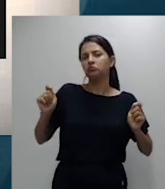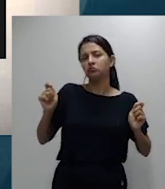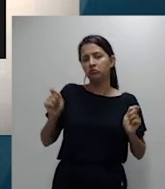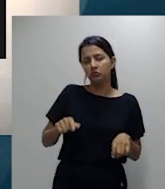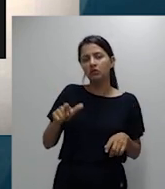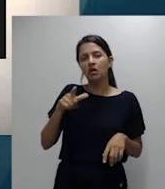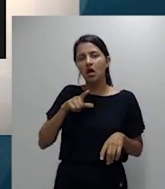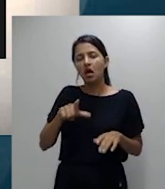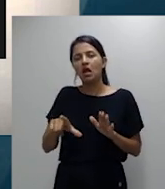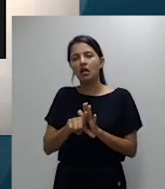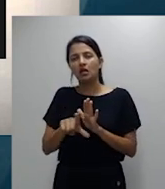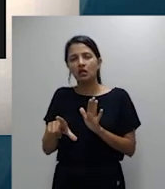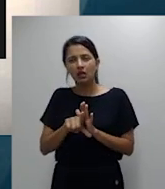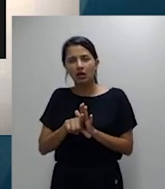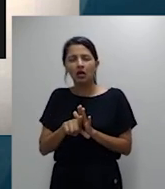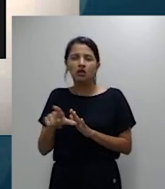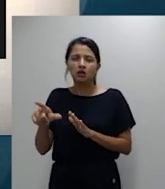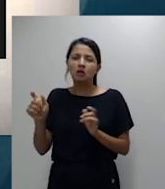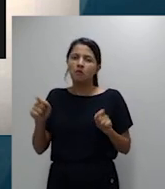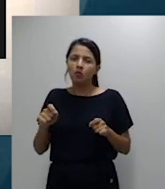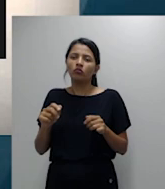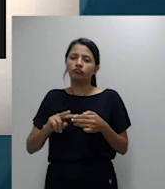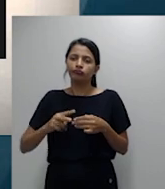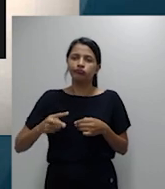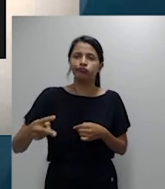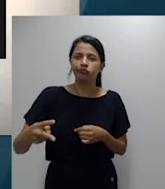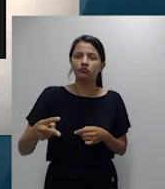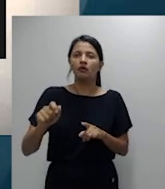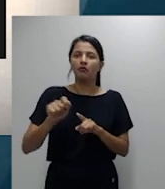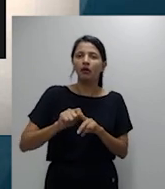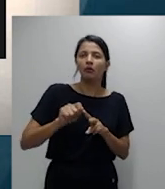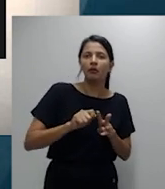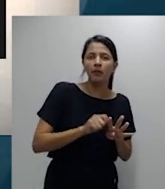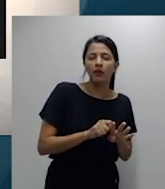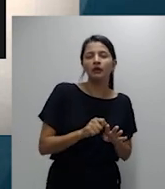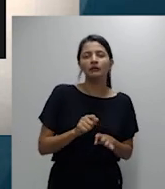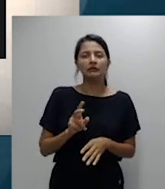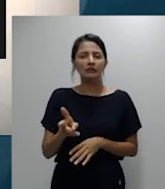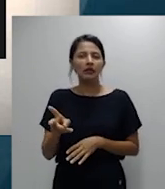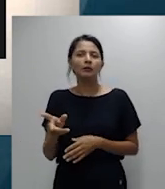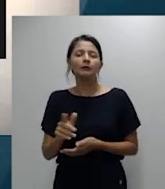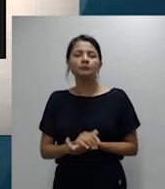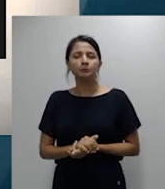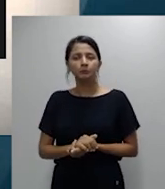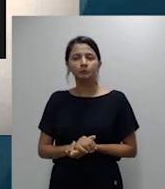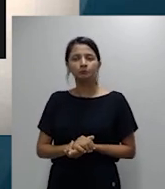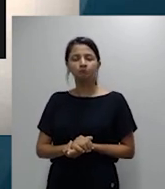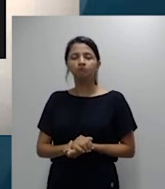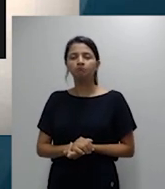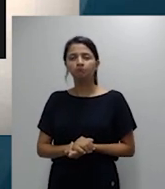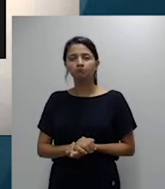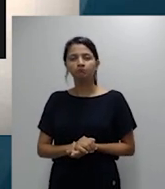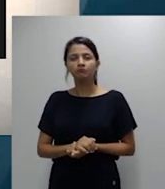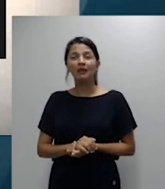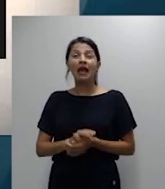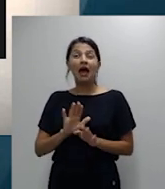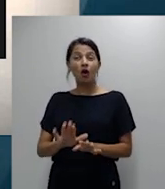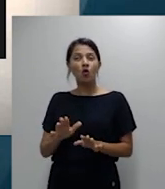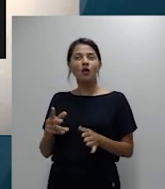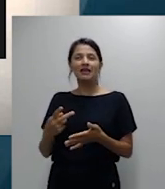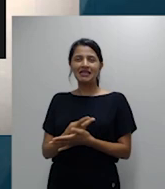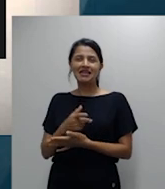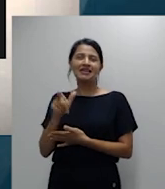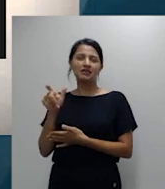e acabe se replicando mesma meio por exemplo no caso mesa